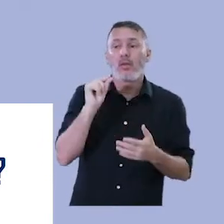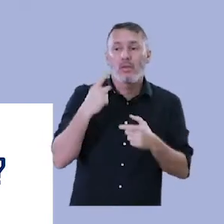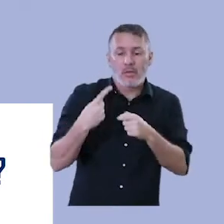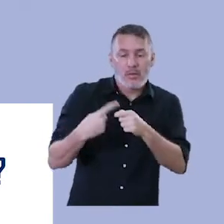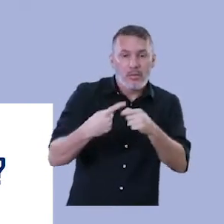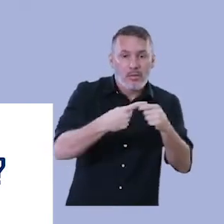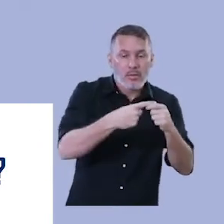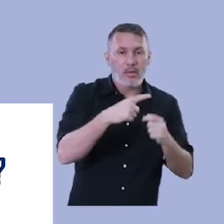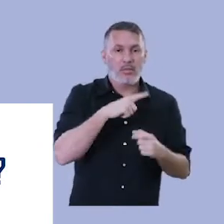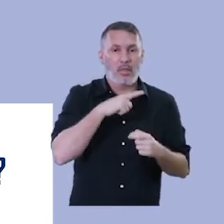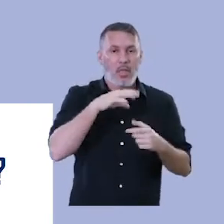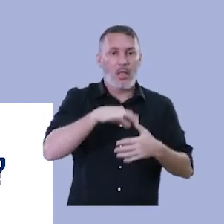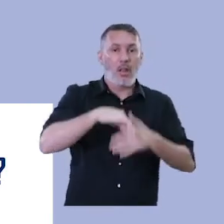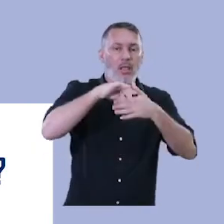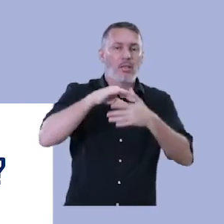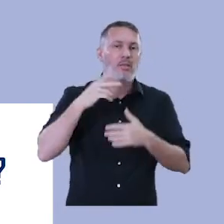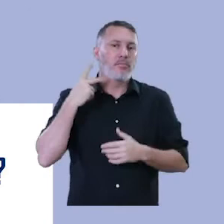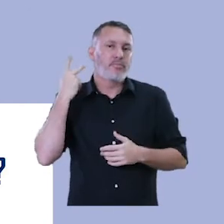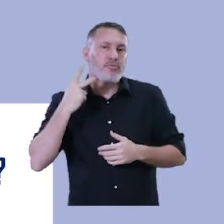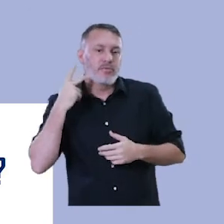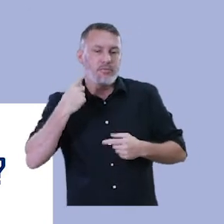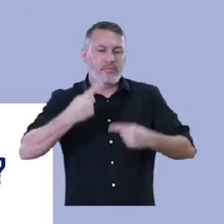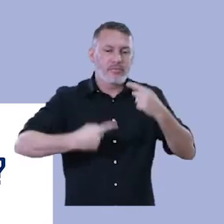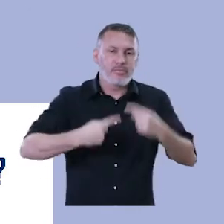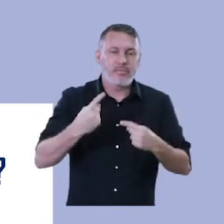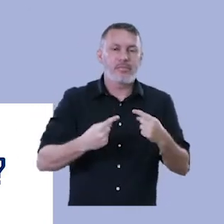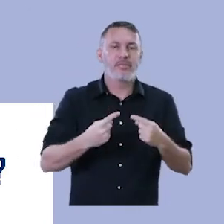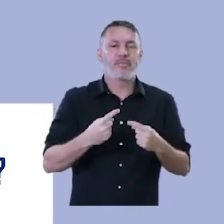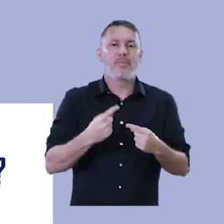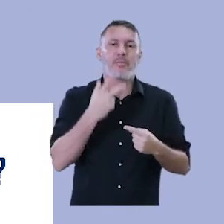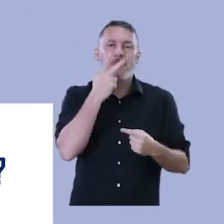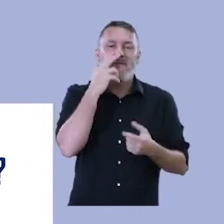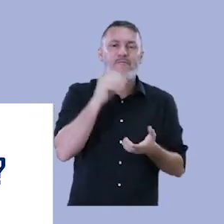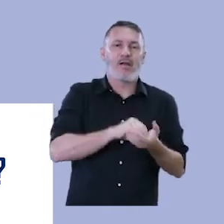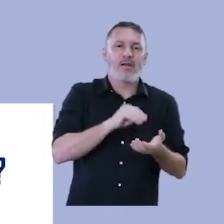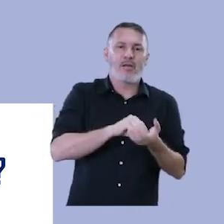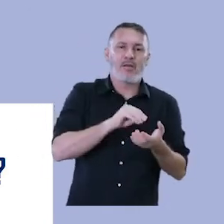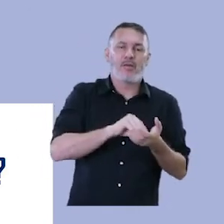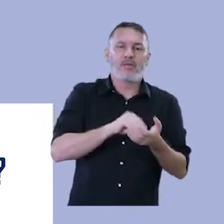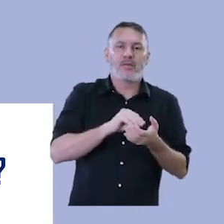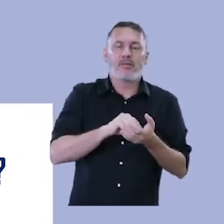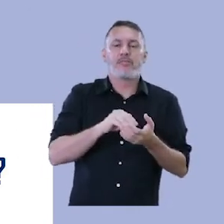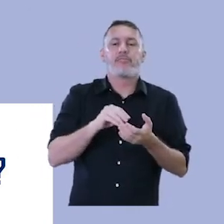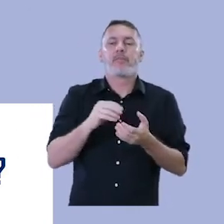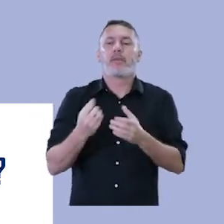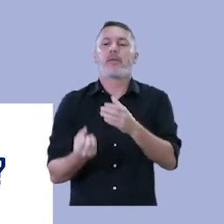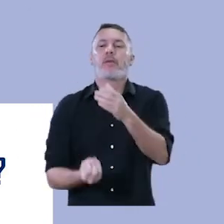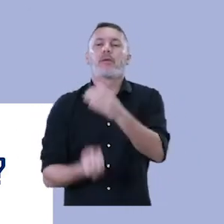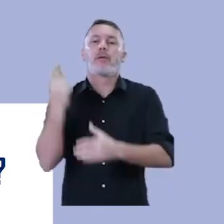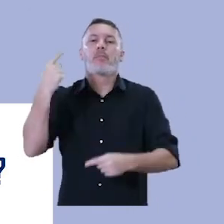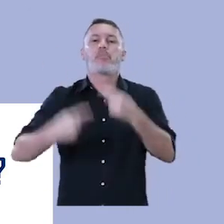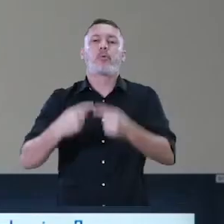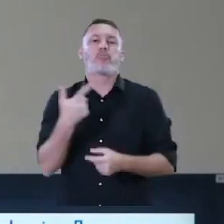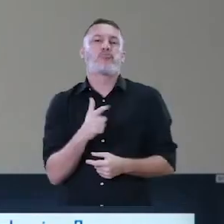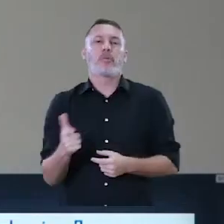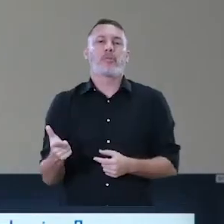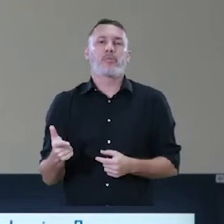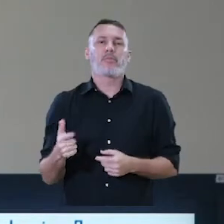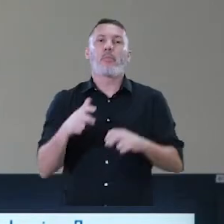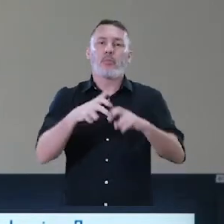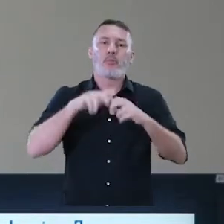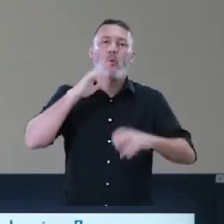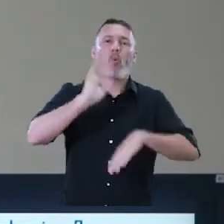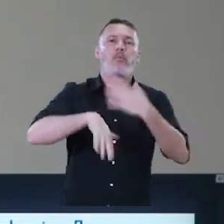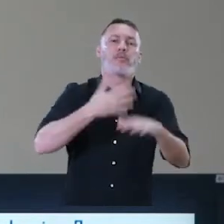a palavra com juízo de valor, gestão das cidades, prejudica a elaboração de políticas públicas.